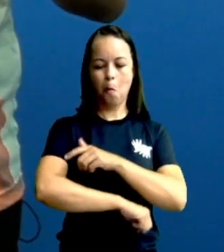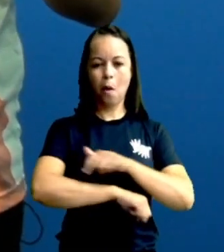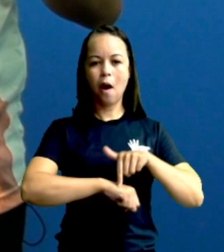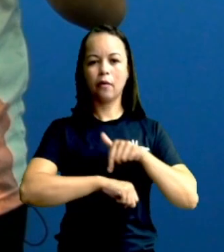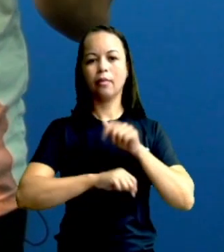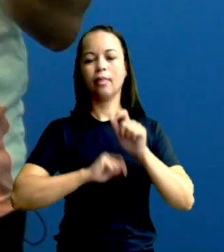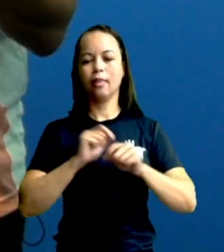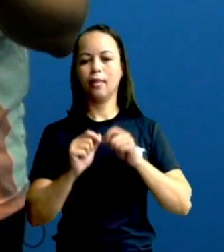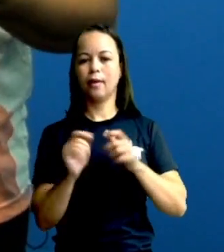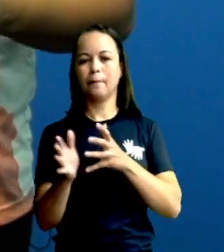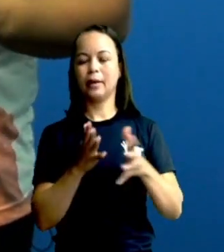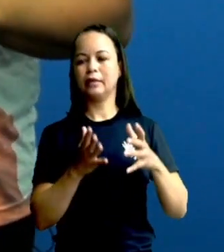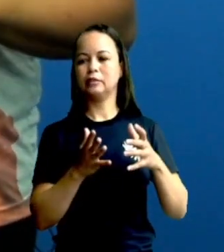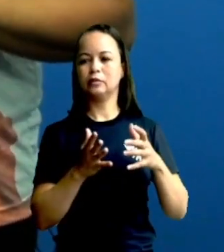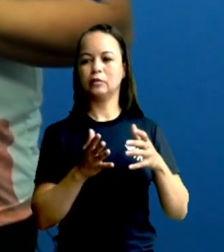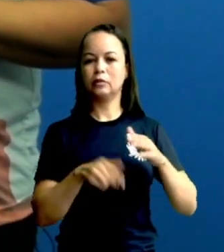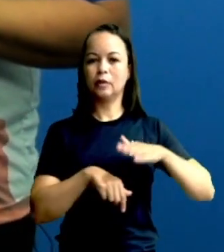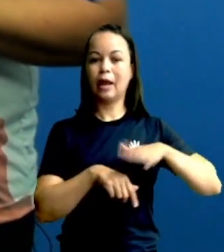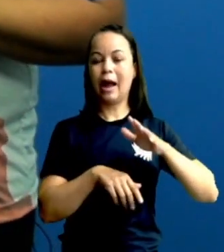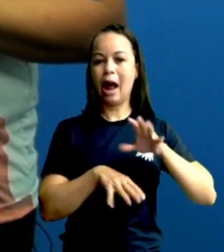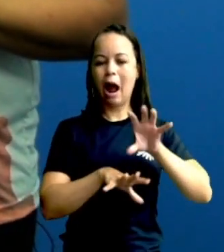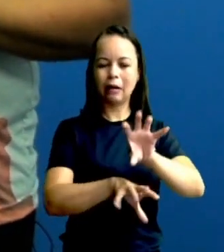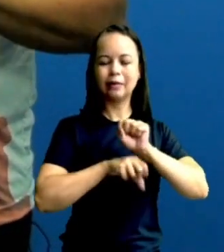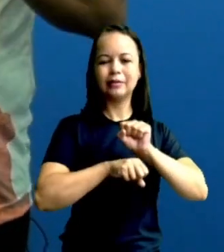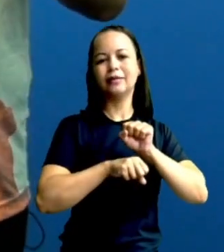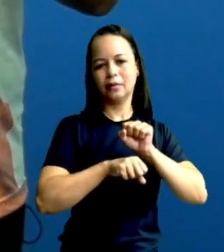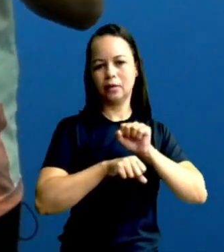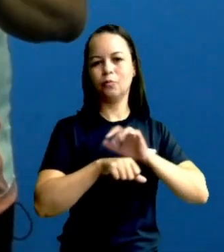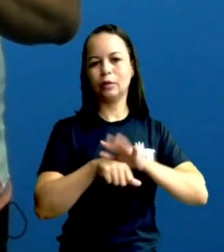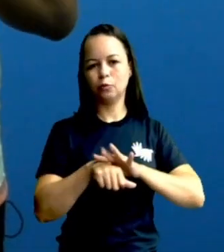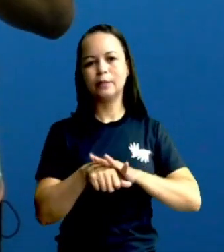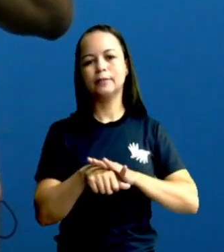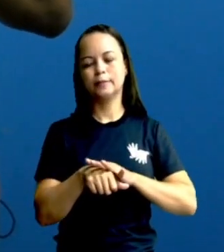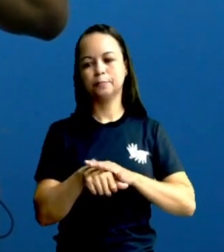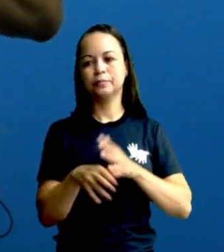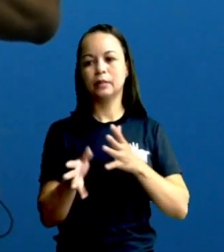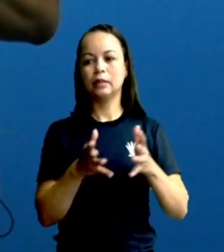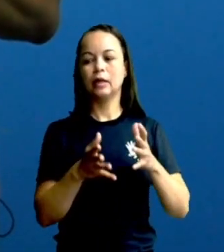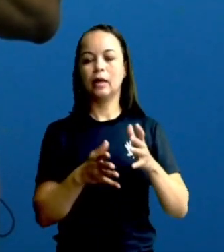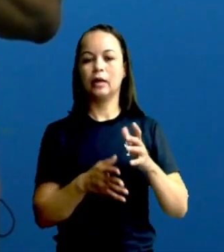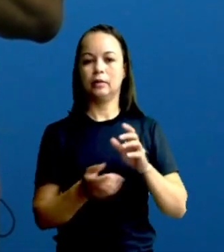mais à possibilidade de pegar uma IST, é